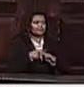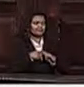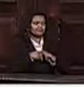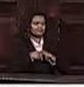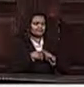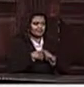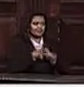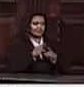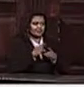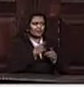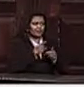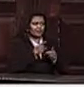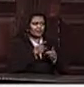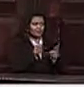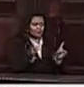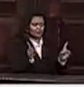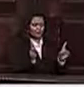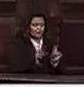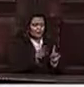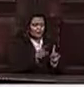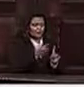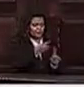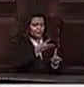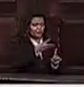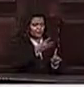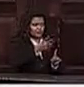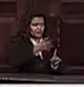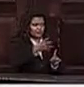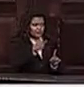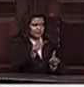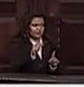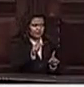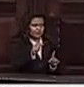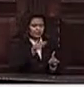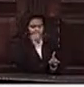homicídios. Em 2009 foram